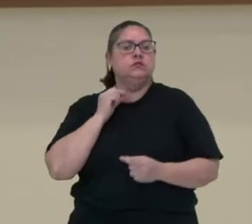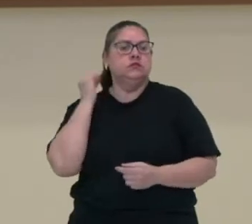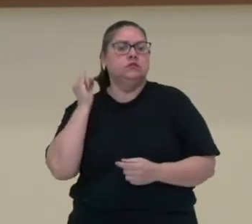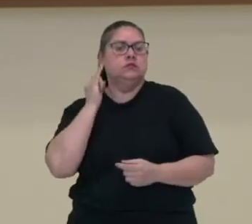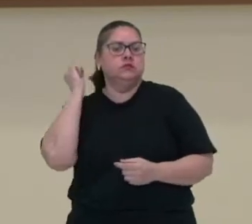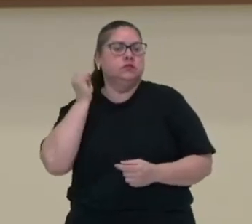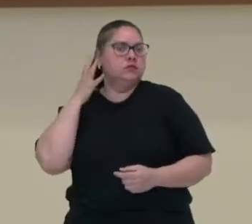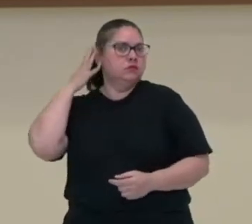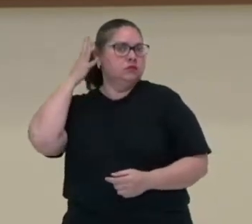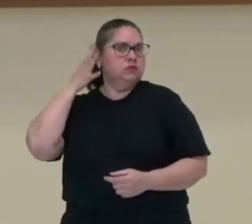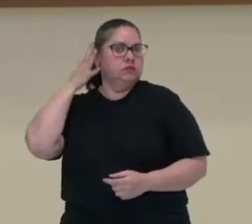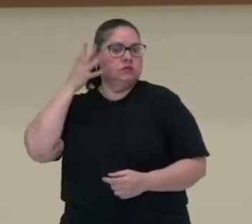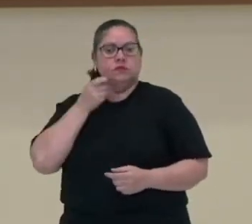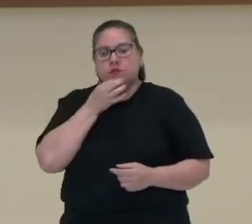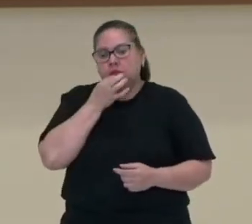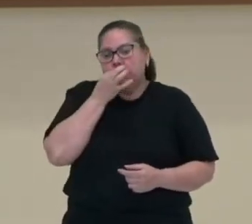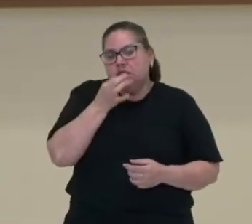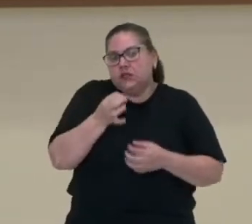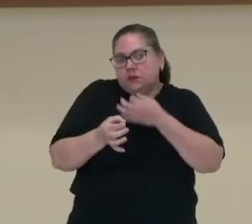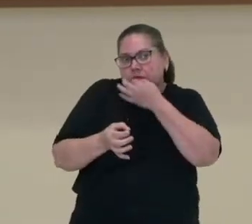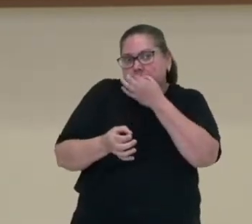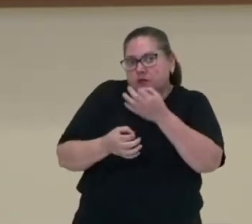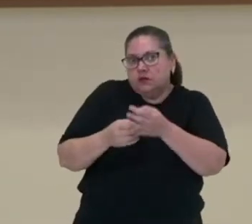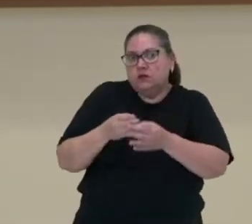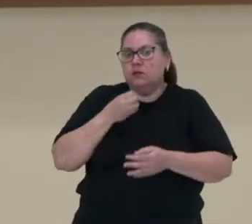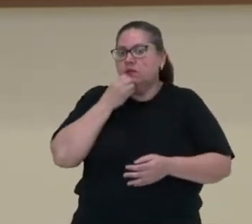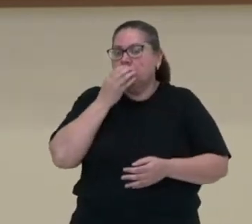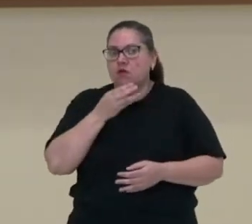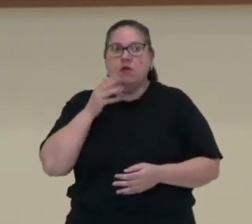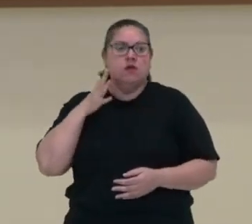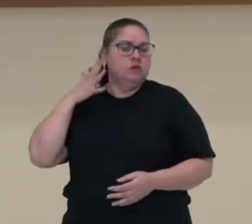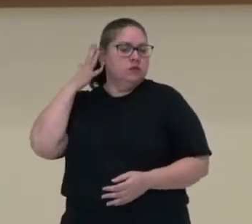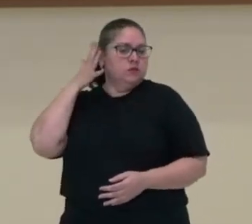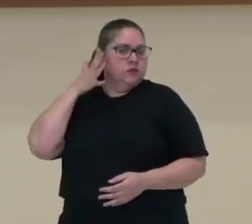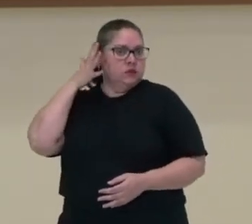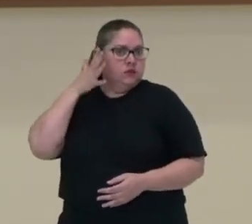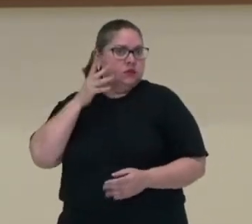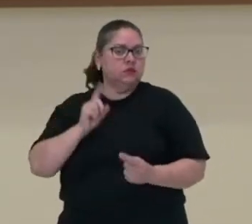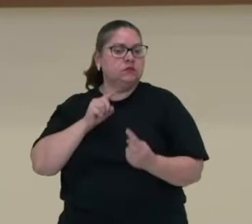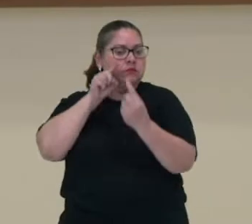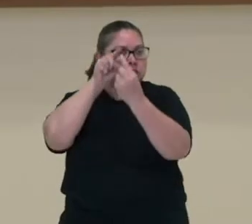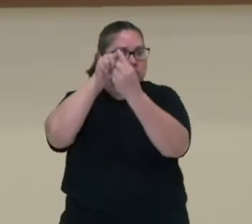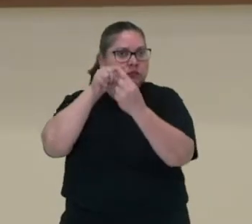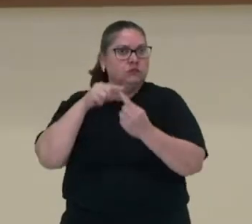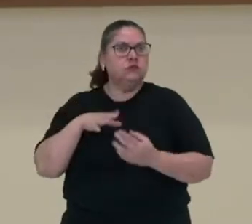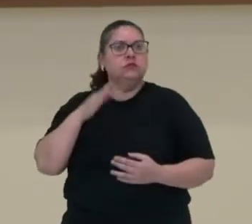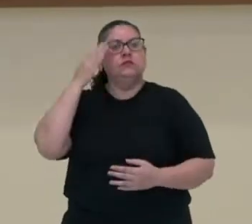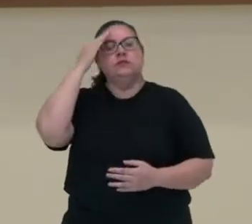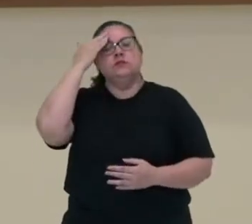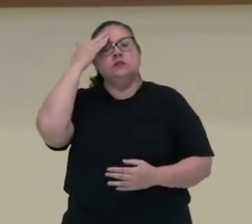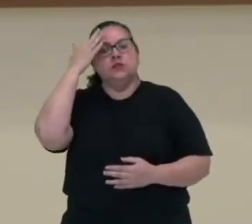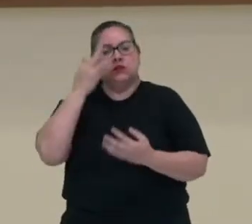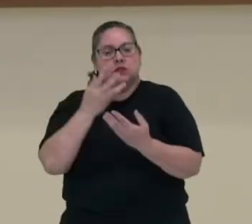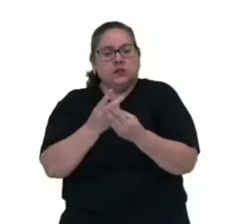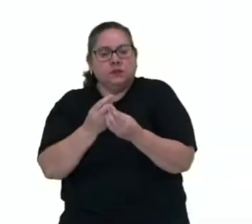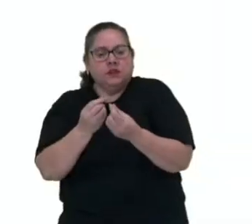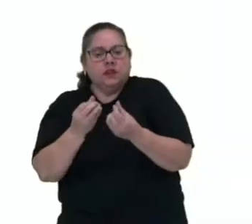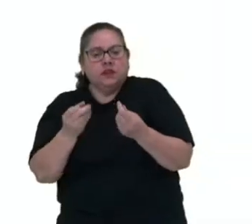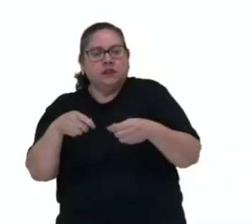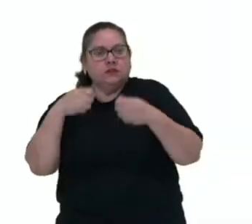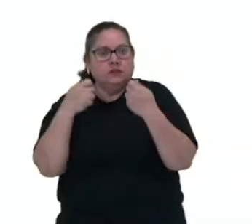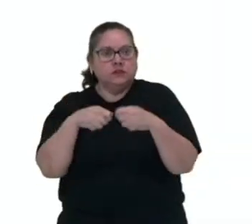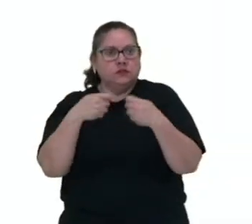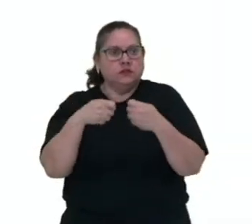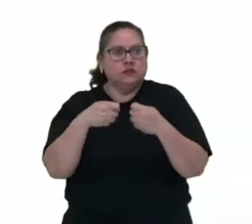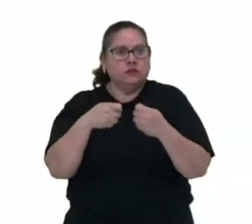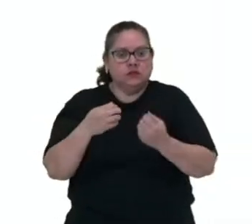importância da oratória, algumas dicas para ter uma boa oratória e agora o nosso objetivo é entender as qualidades necessárias